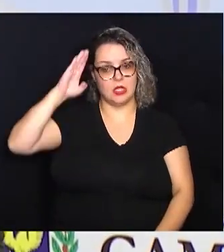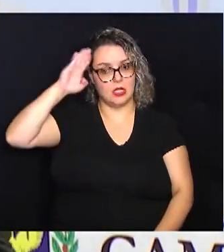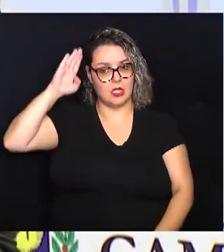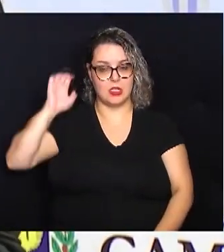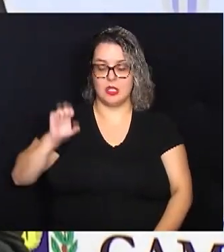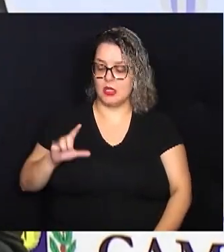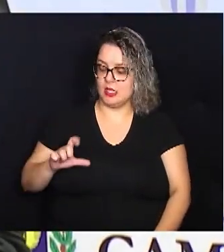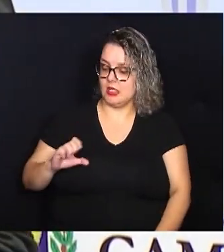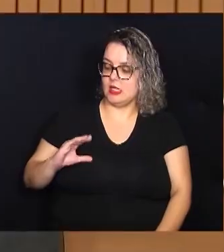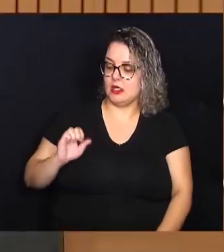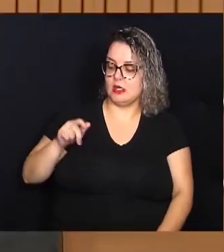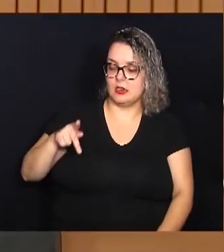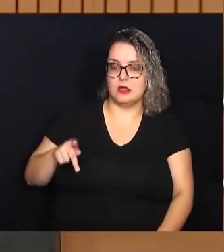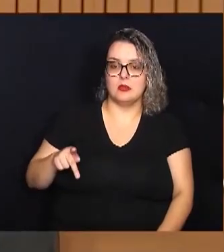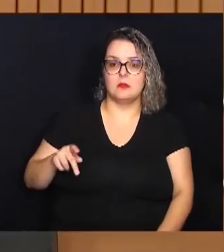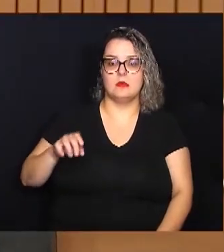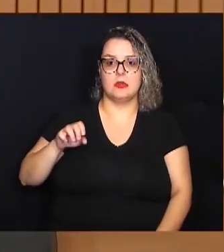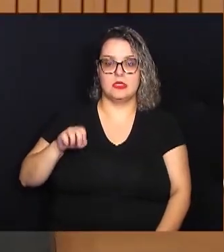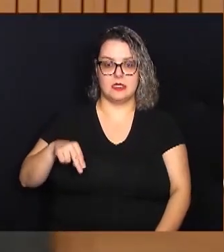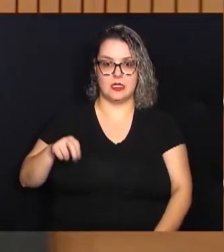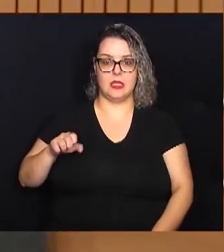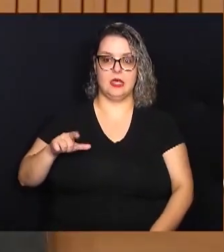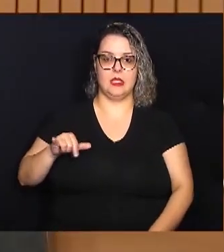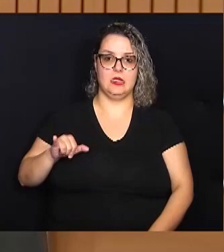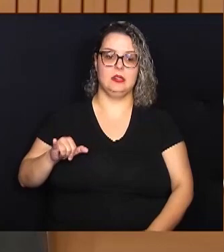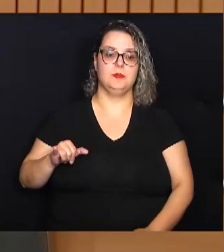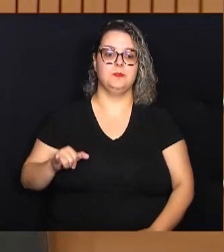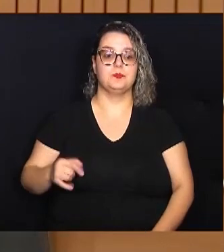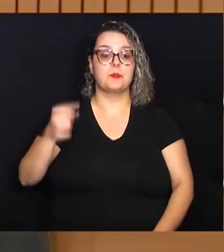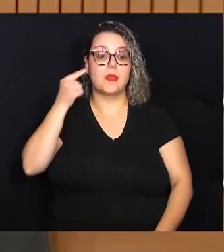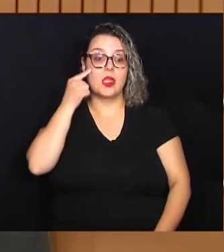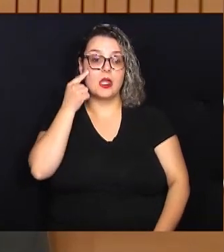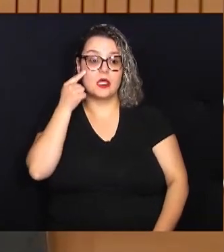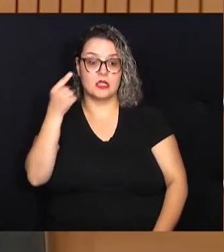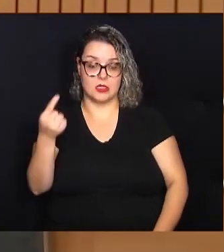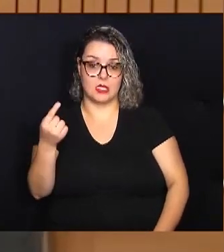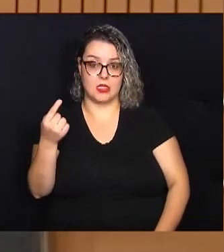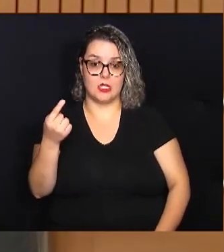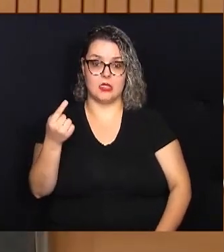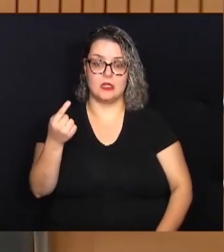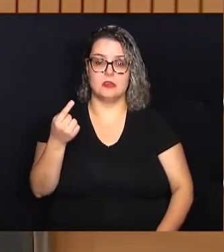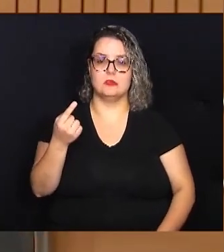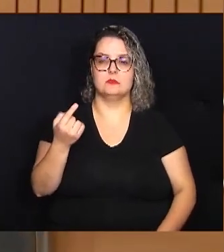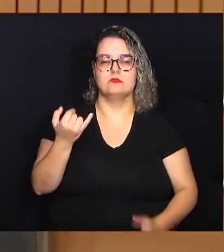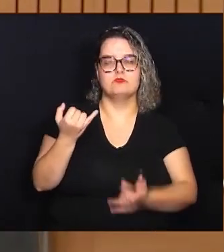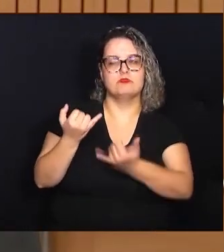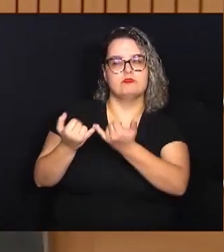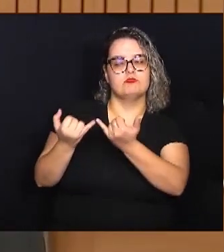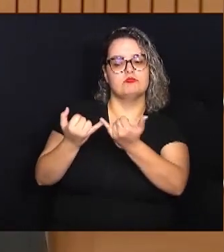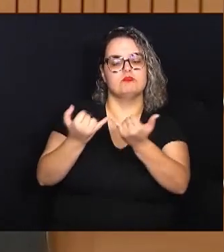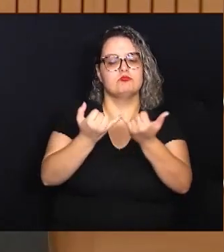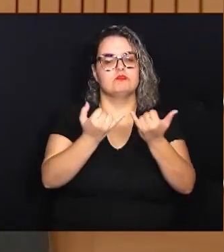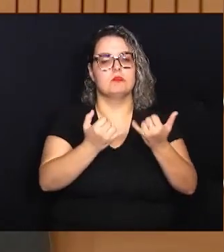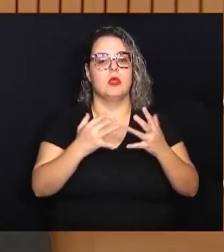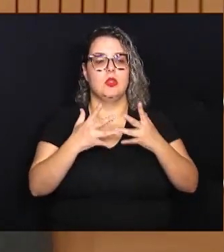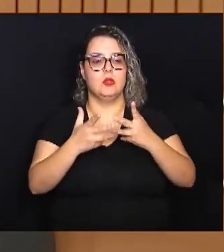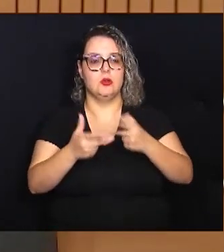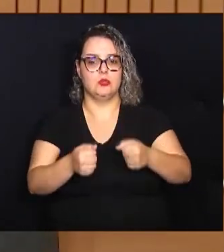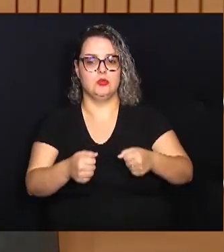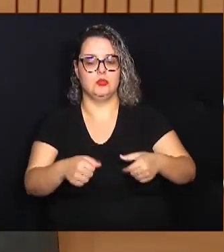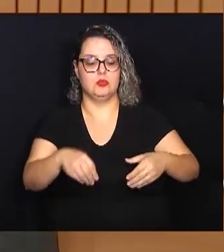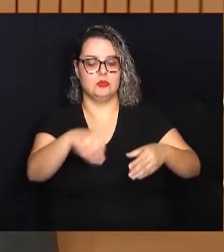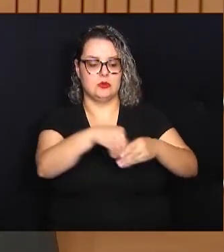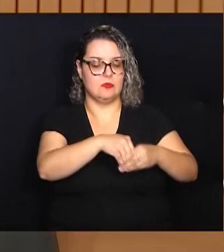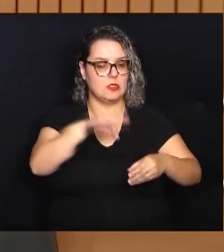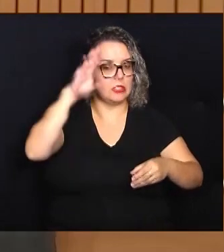Elecamp, Nelly Monteiro. A ideia é que eles encontrem similaridade entre o que eles estão vendo na academia, na